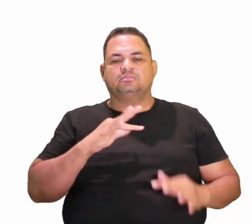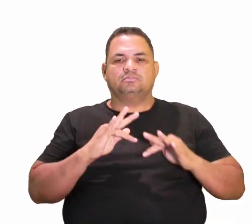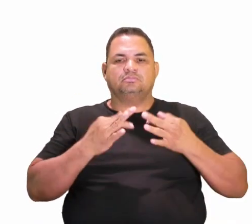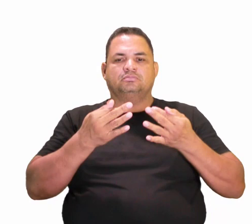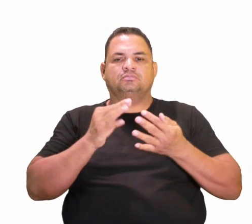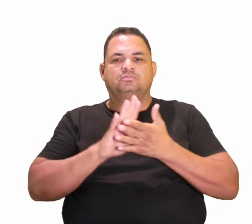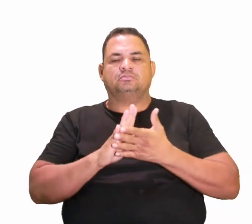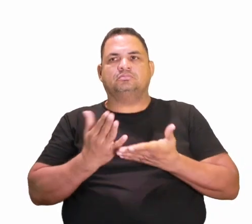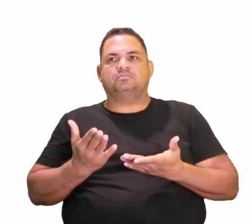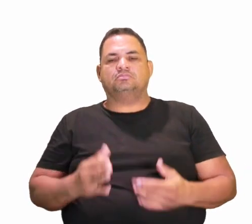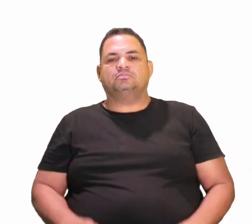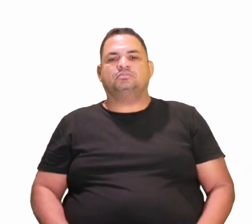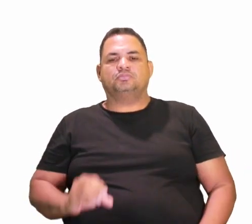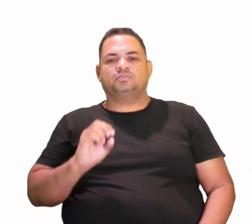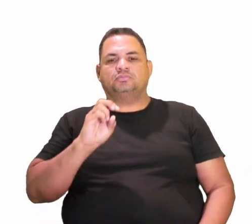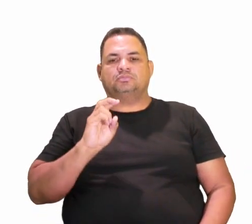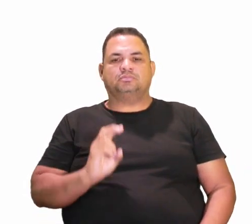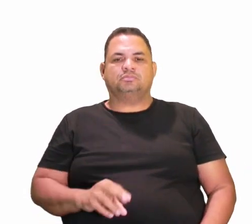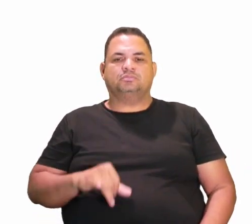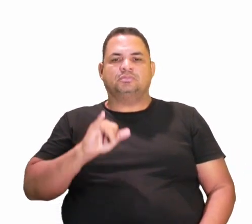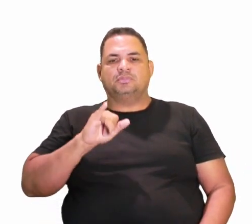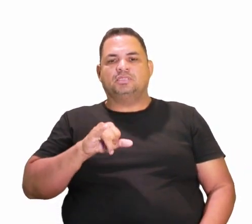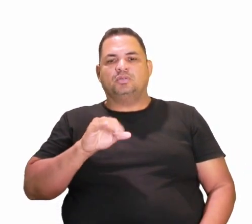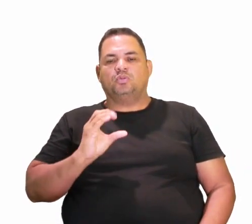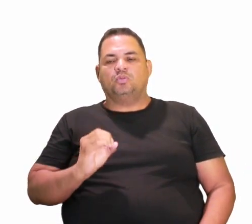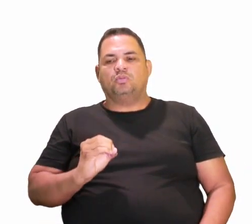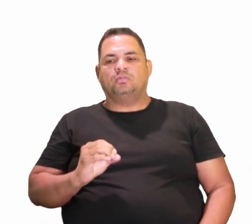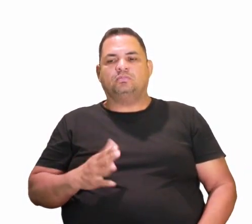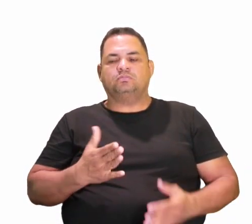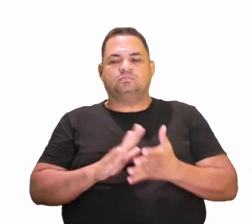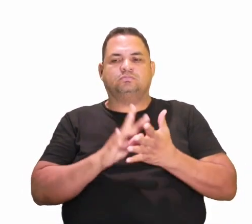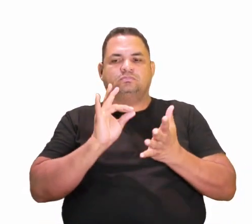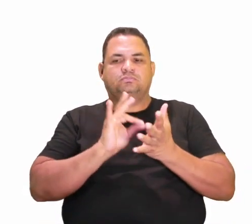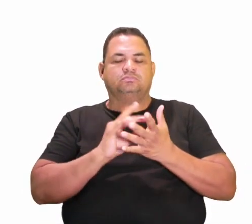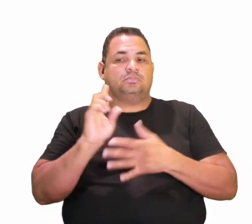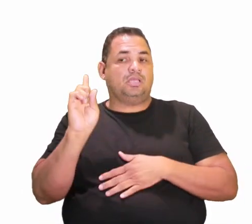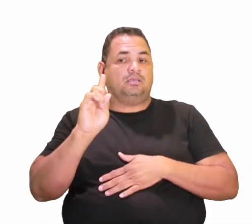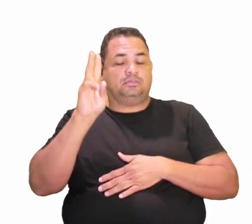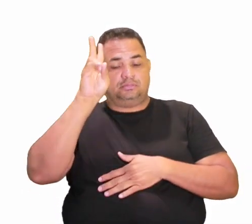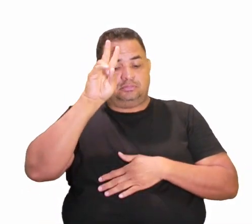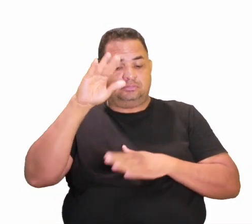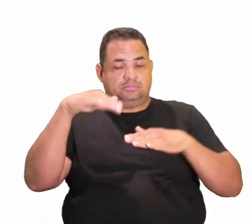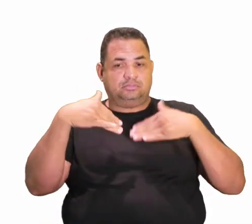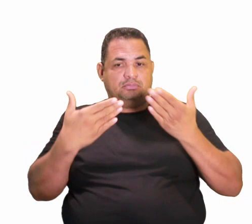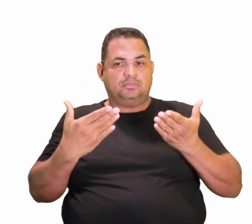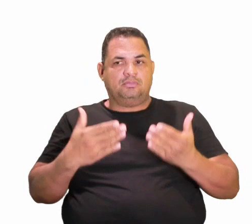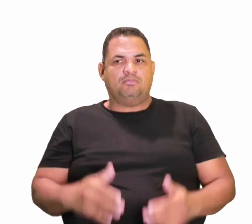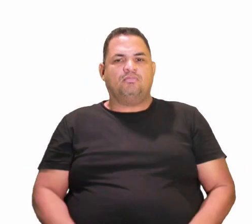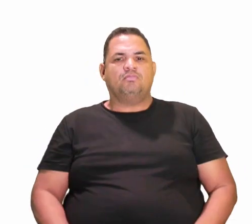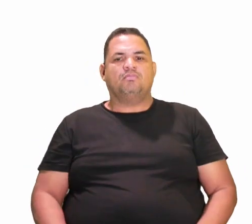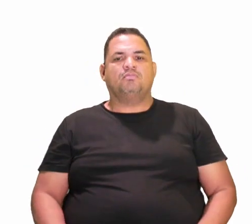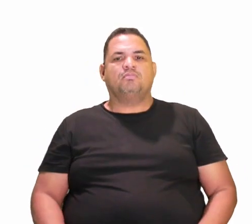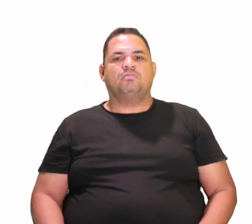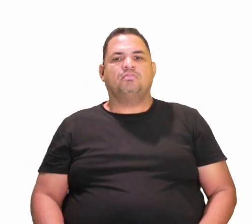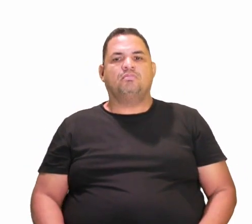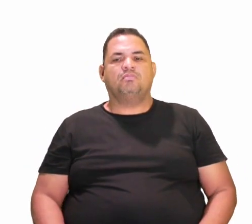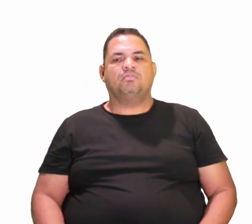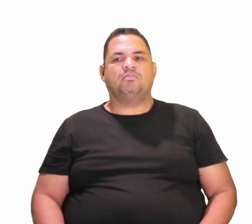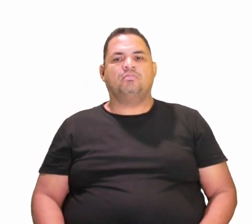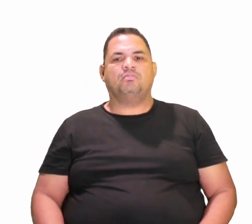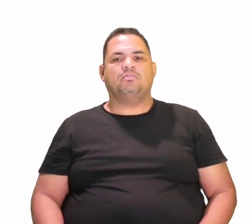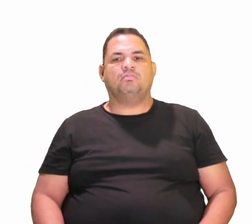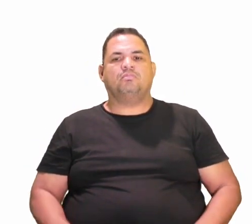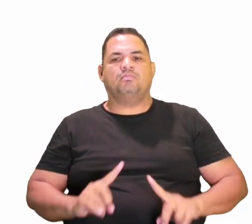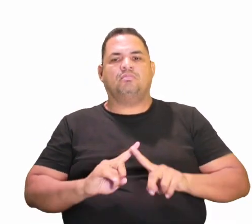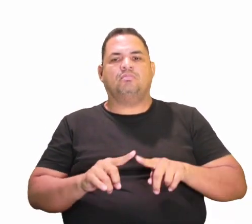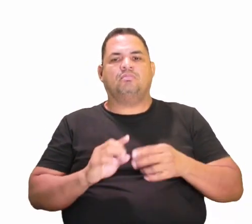uma começa com I, outra começa com O. E aí é aquela questão de realmente não lembrar qual é que eu uso, é in ou é on, e agora? Mas